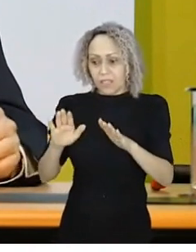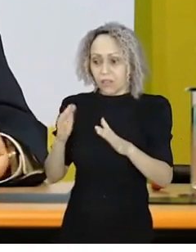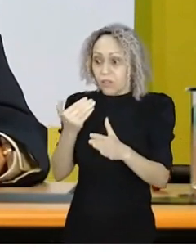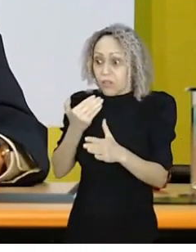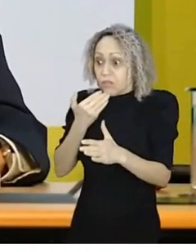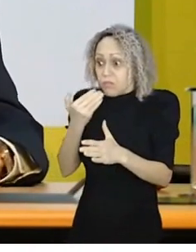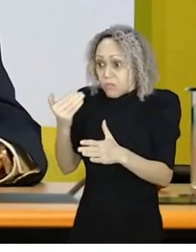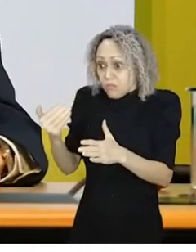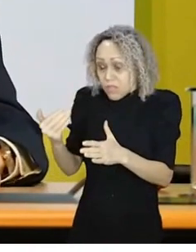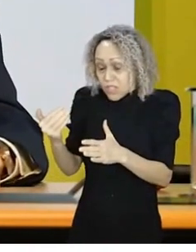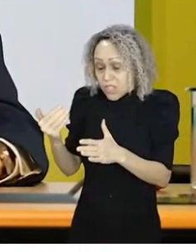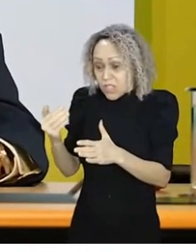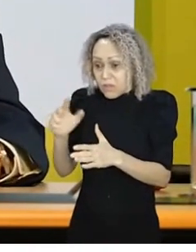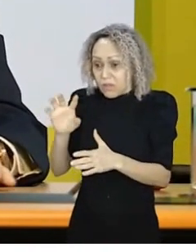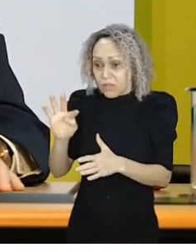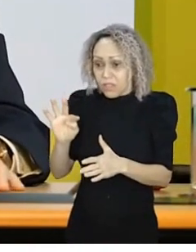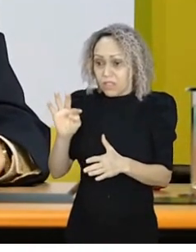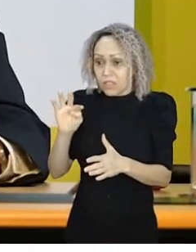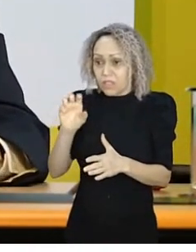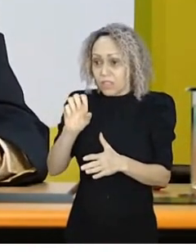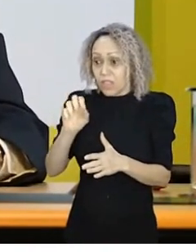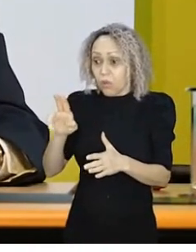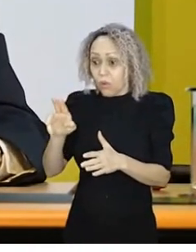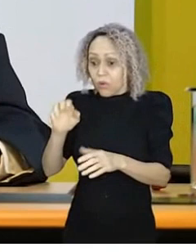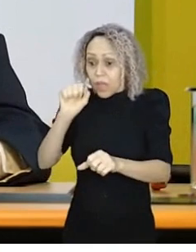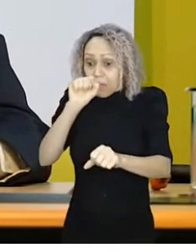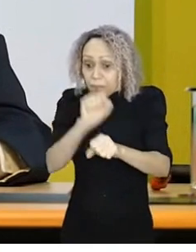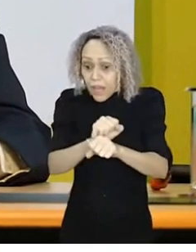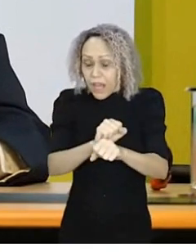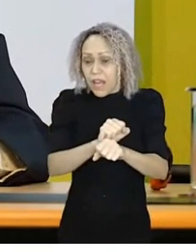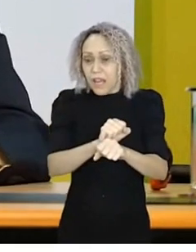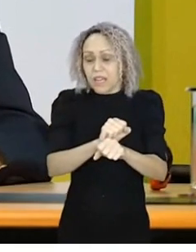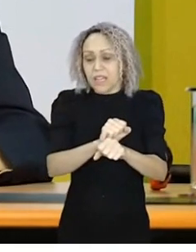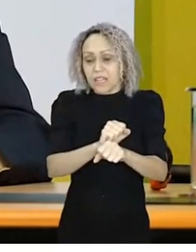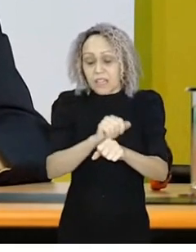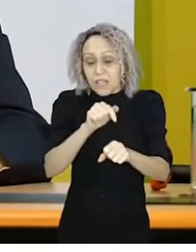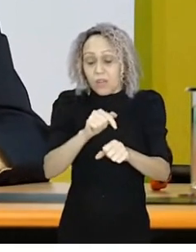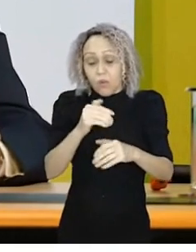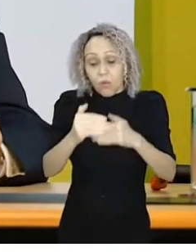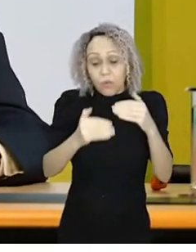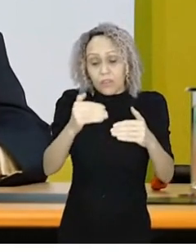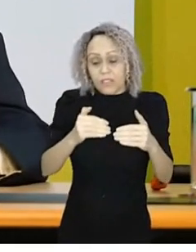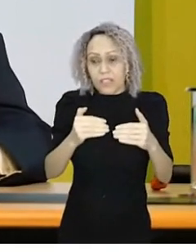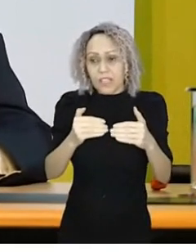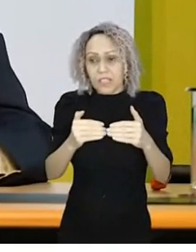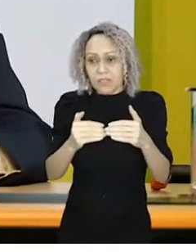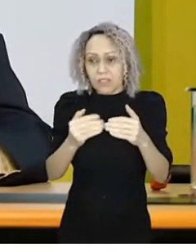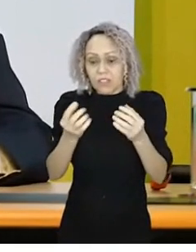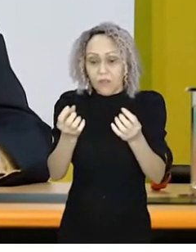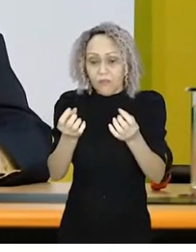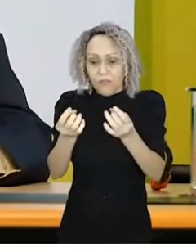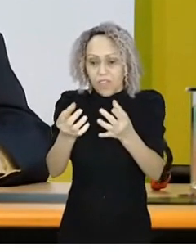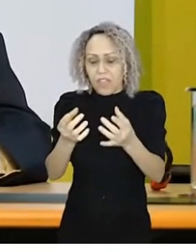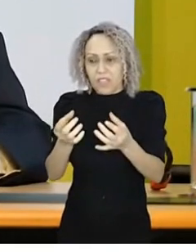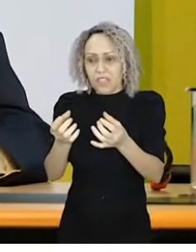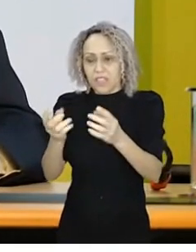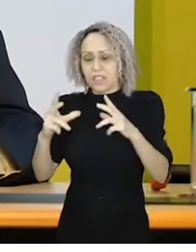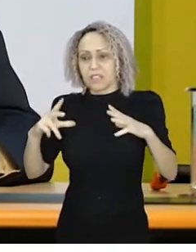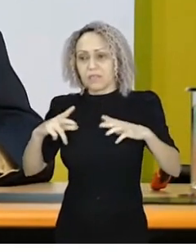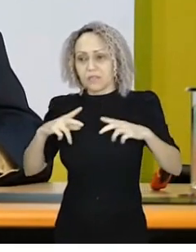e também gestões para que o próximo governo reverta a liquidação da